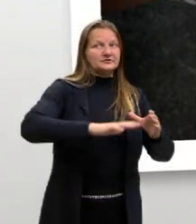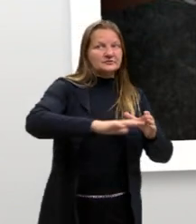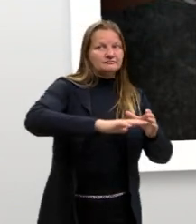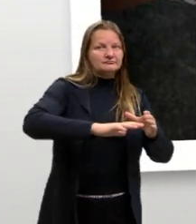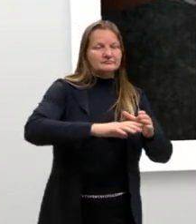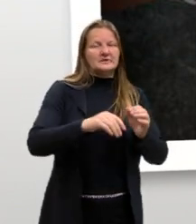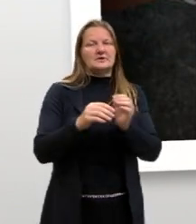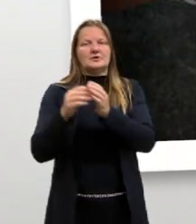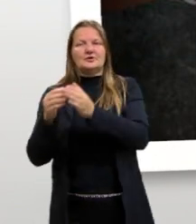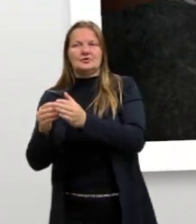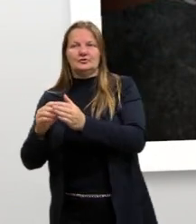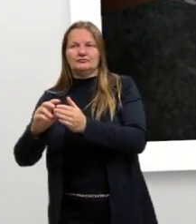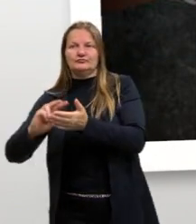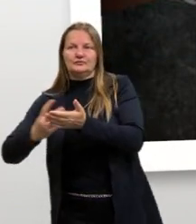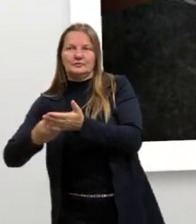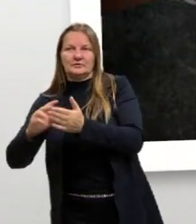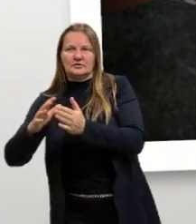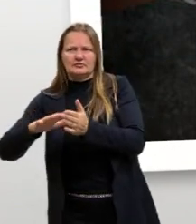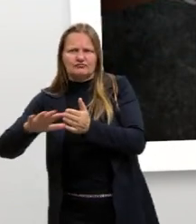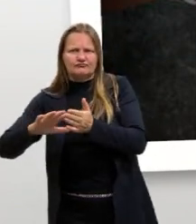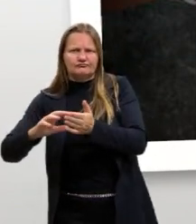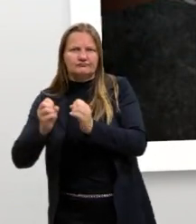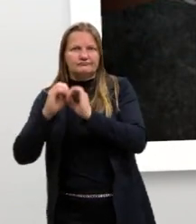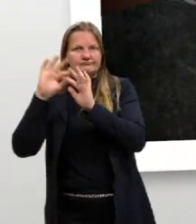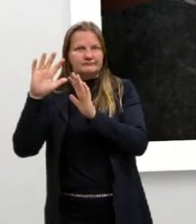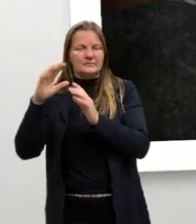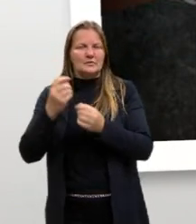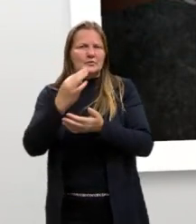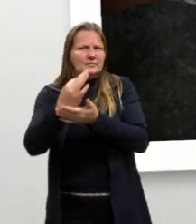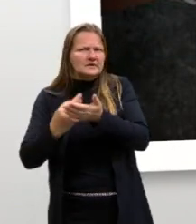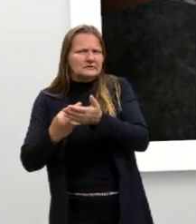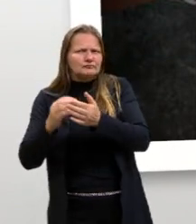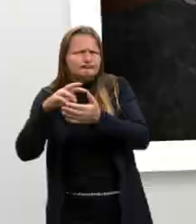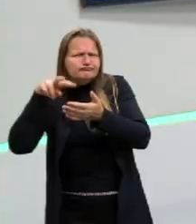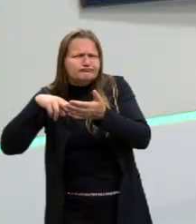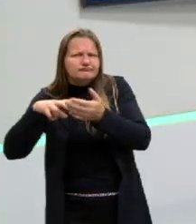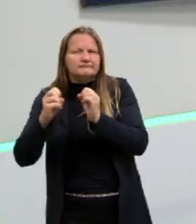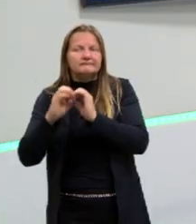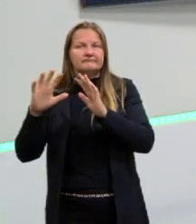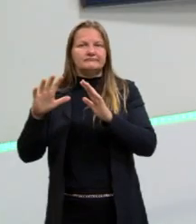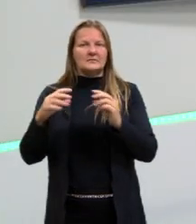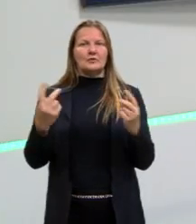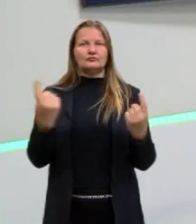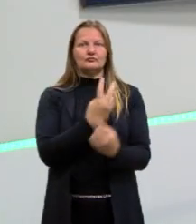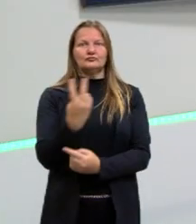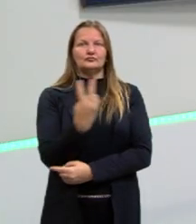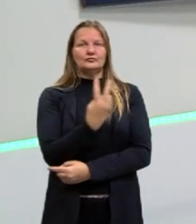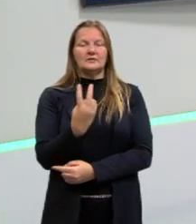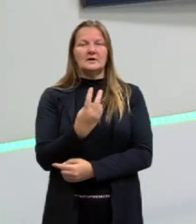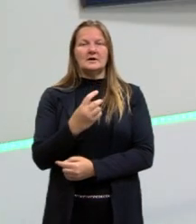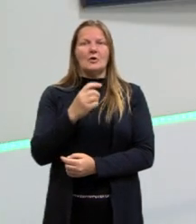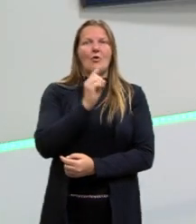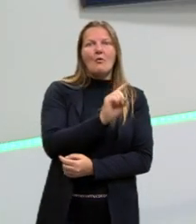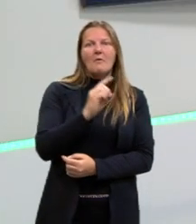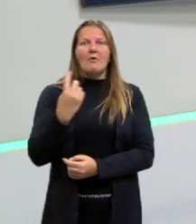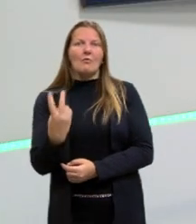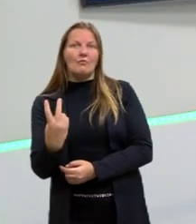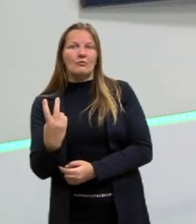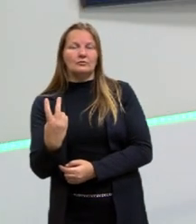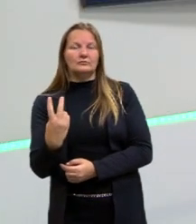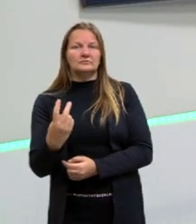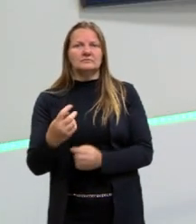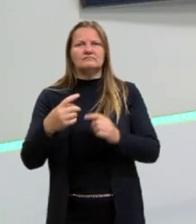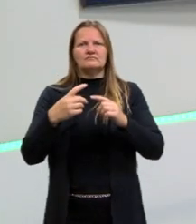e a interpretação a segunda. E sabe o que que eu posso dizer para vocês? Nem uma das